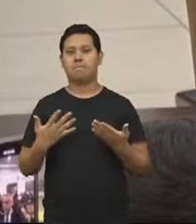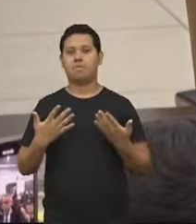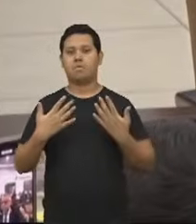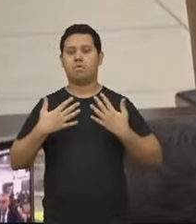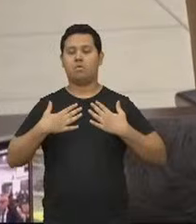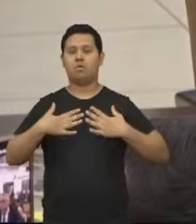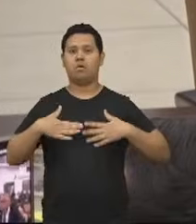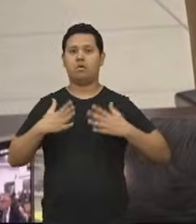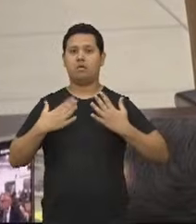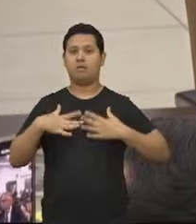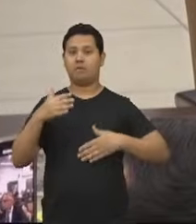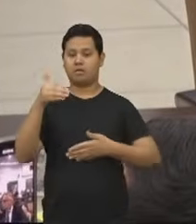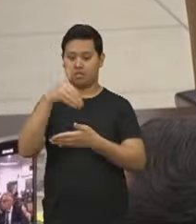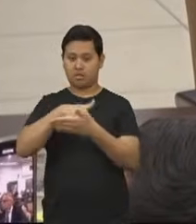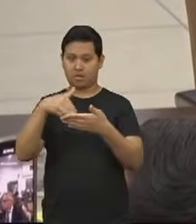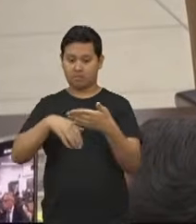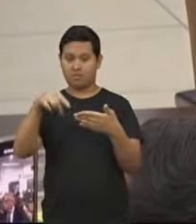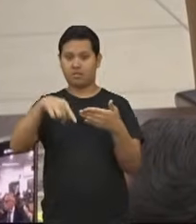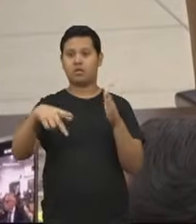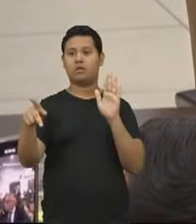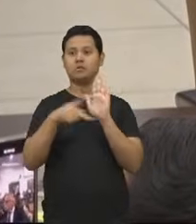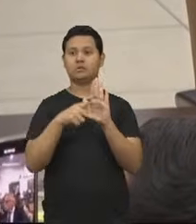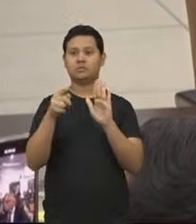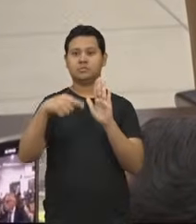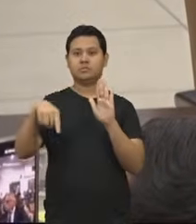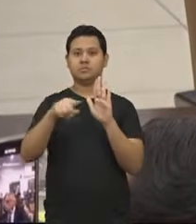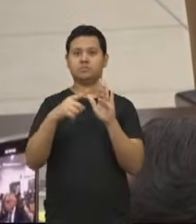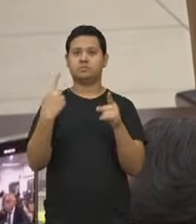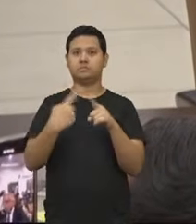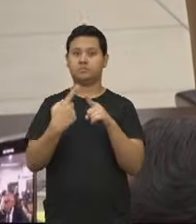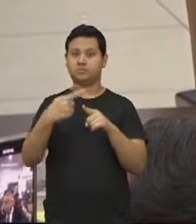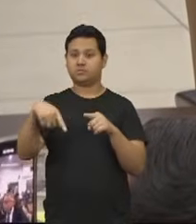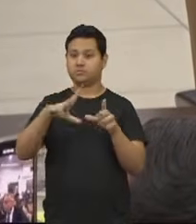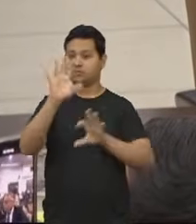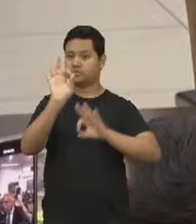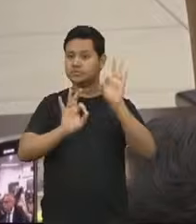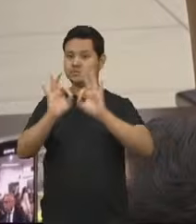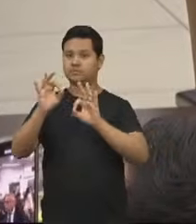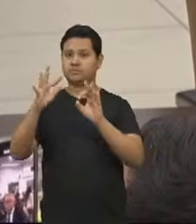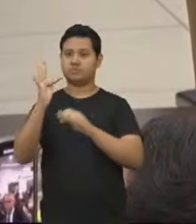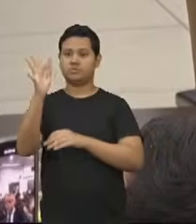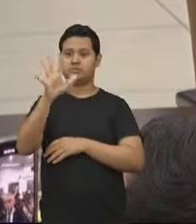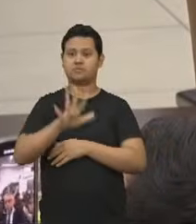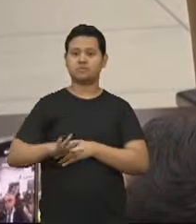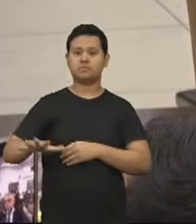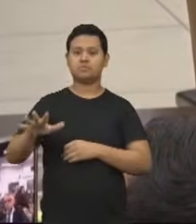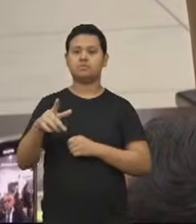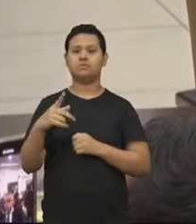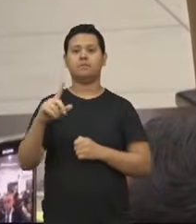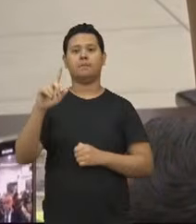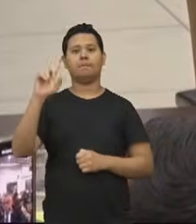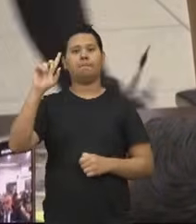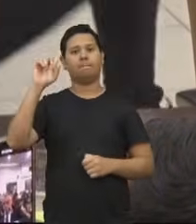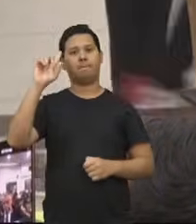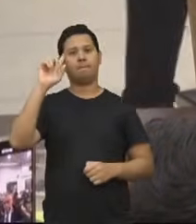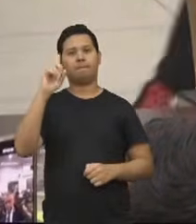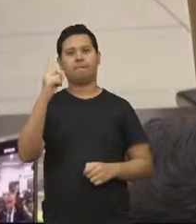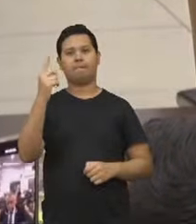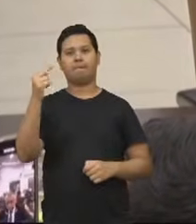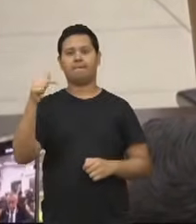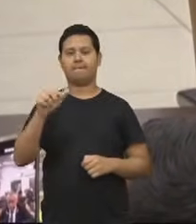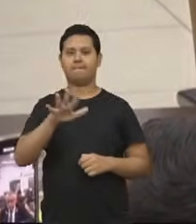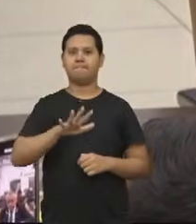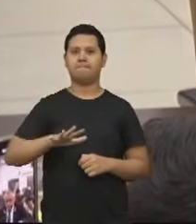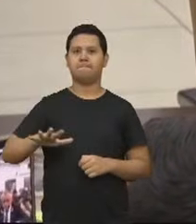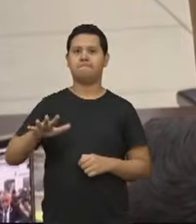tranquilo para poder votar esse projeto, porque a gente sabe que nós estamos preparando o futuro. Nós tivemos em 2017 uma redução de alíquota,